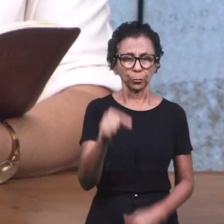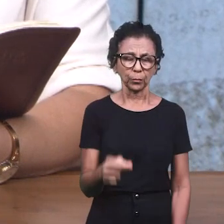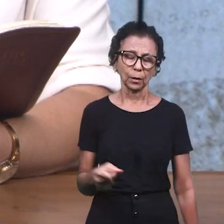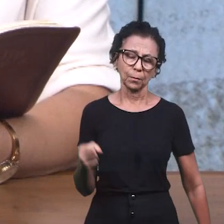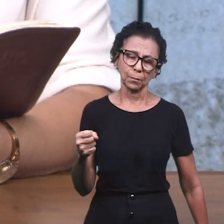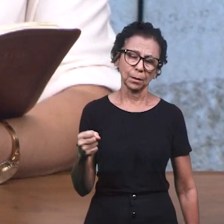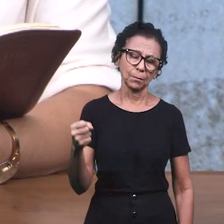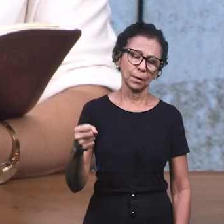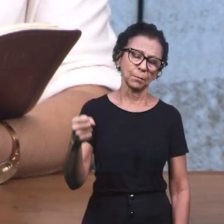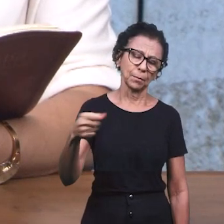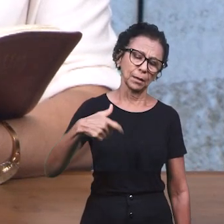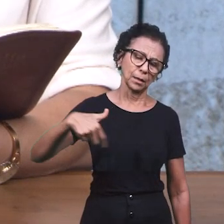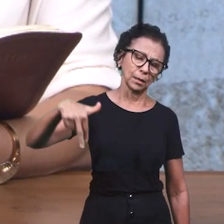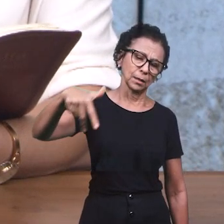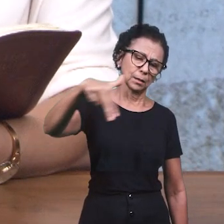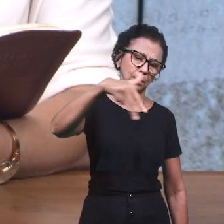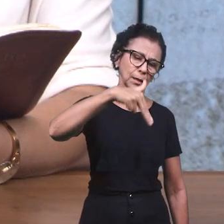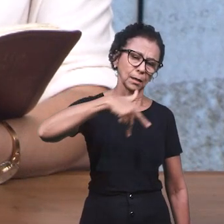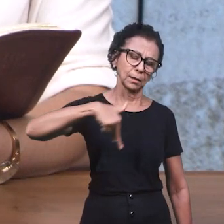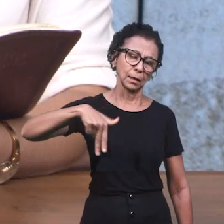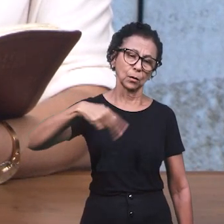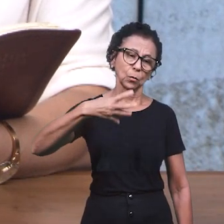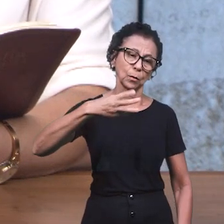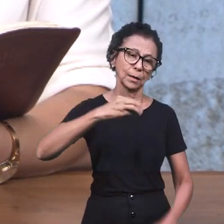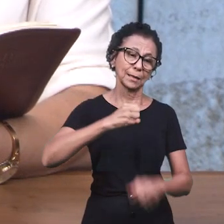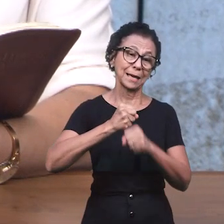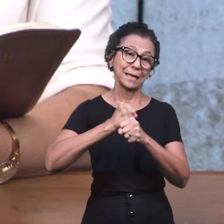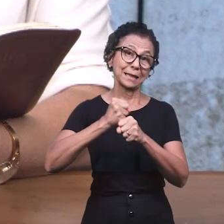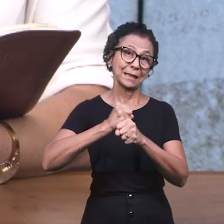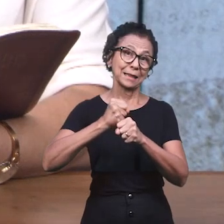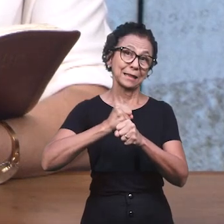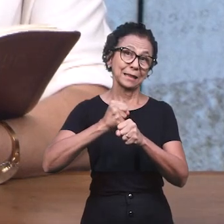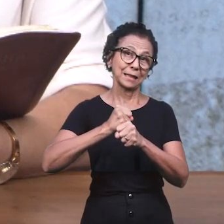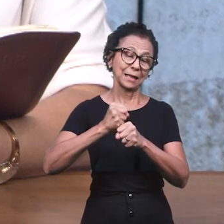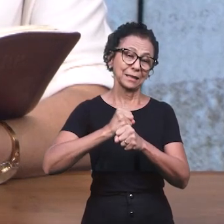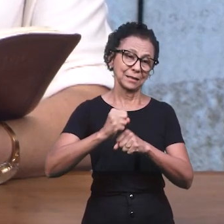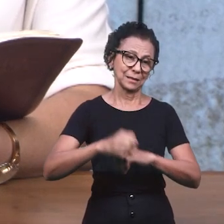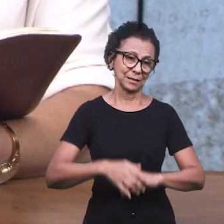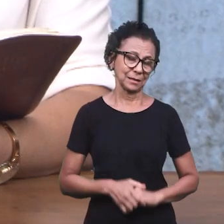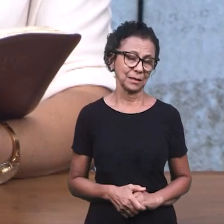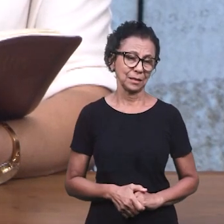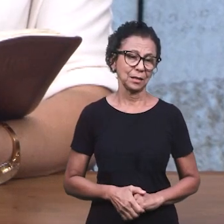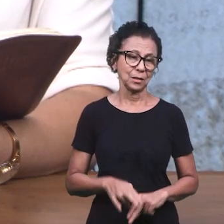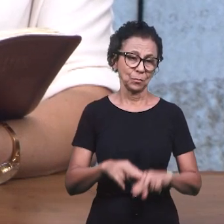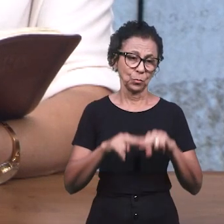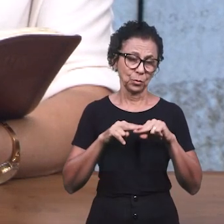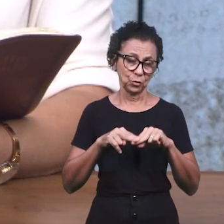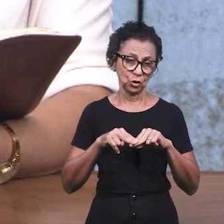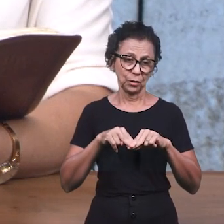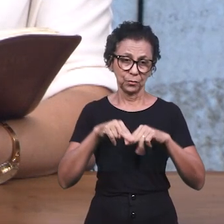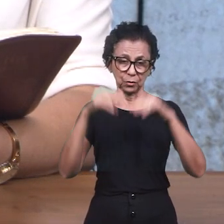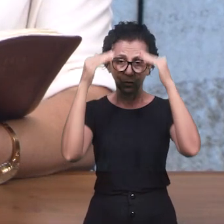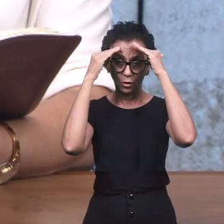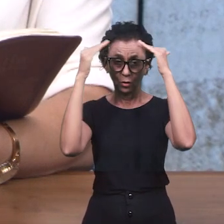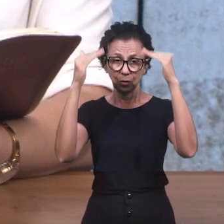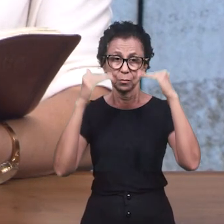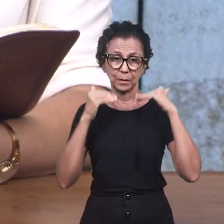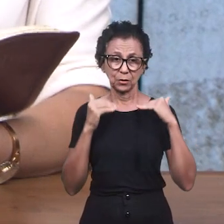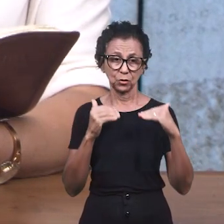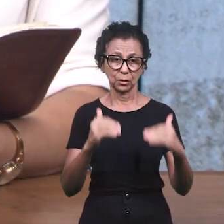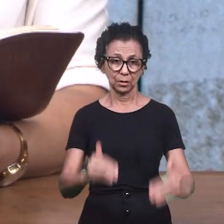40 anos, e levarão sobre si as vossas infidelidades, até que os vossos cadáveres